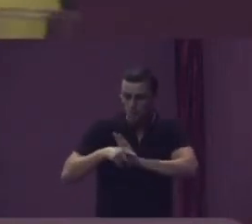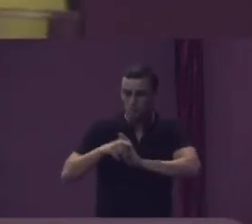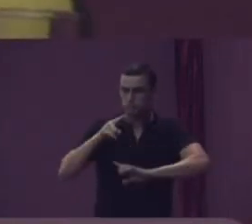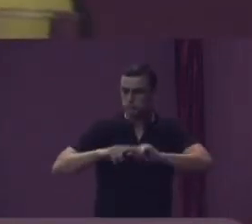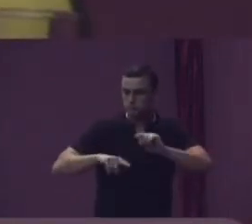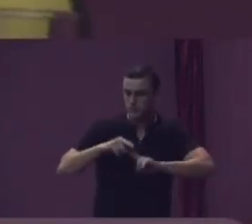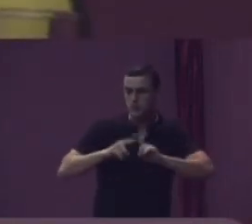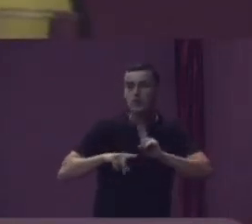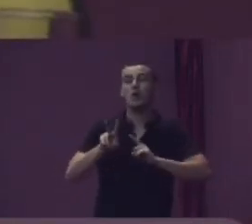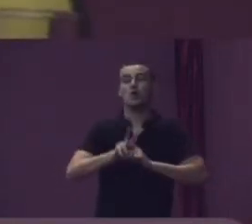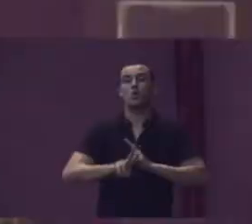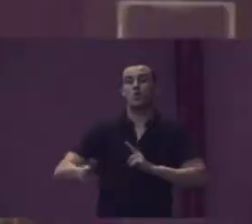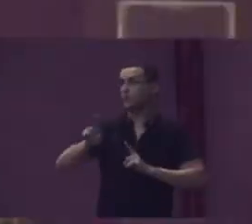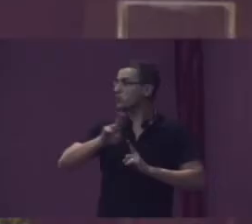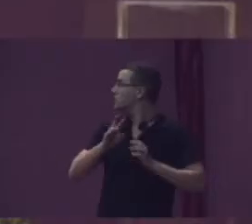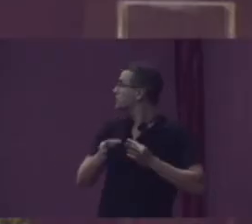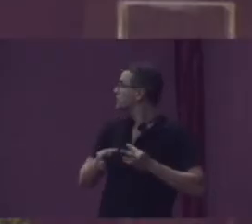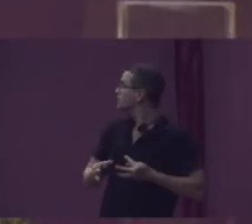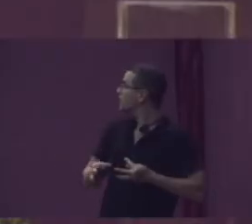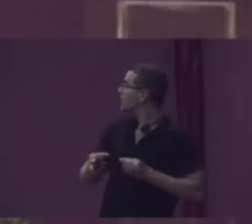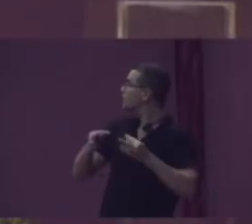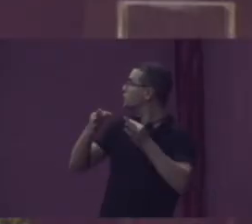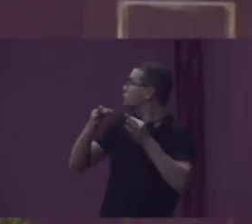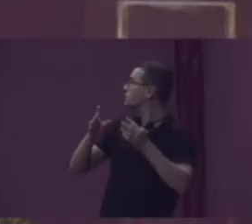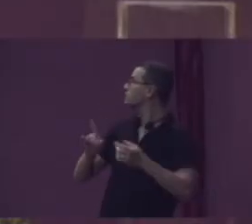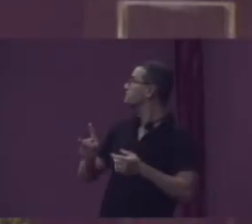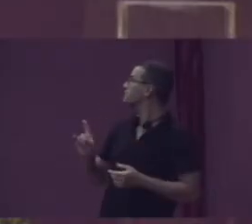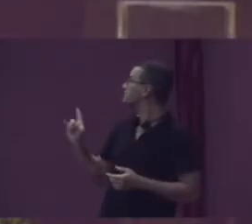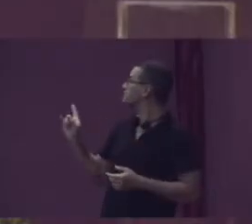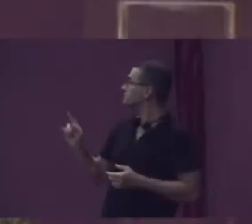pelo uso de tecnologias.